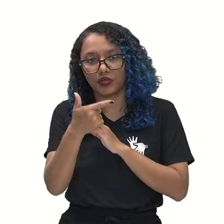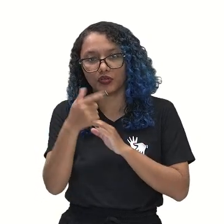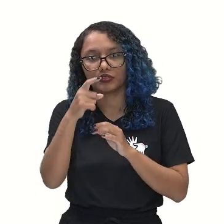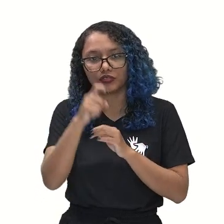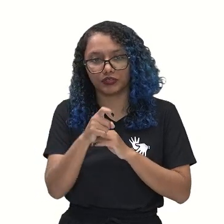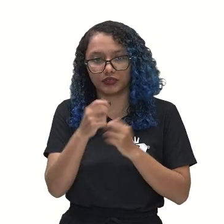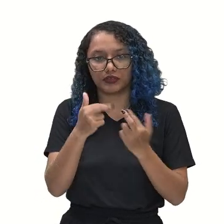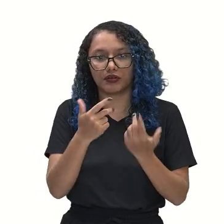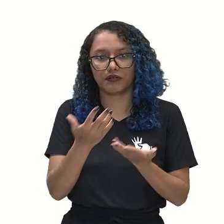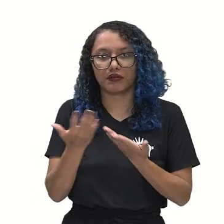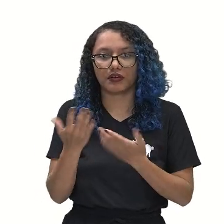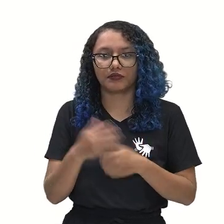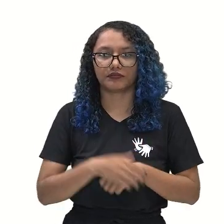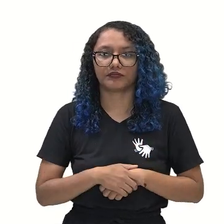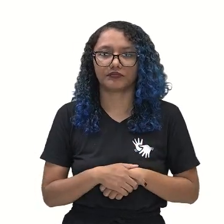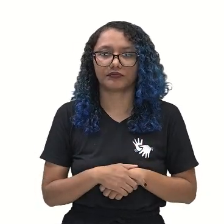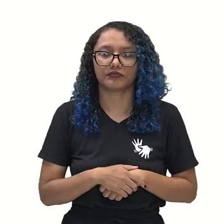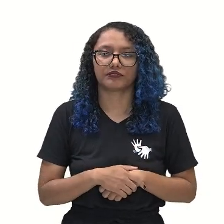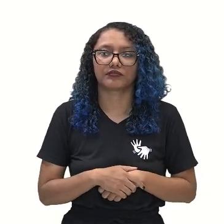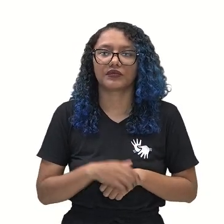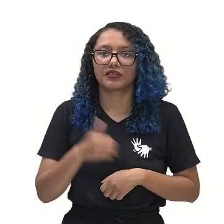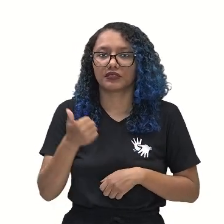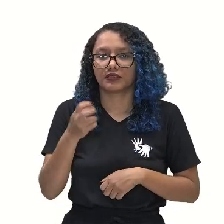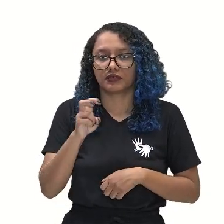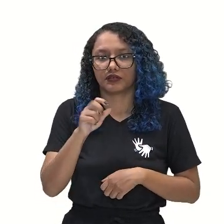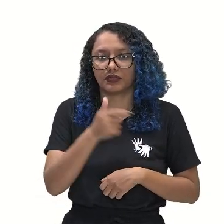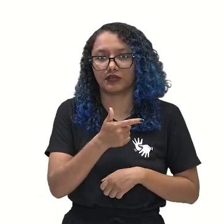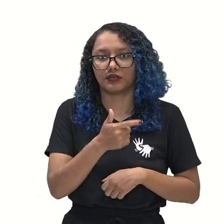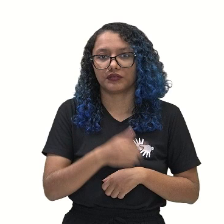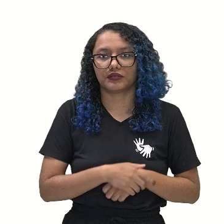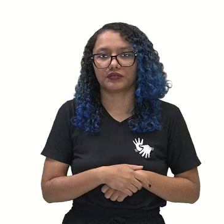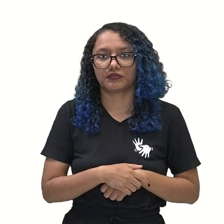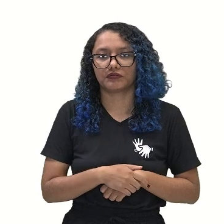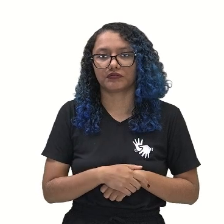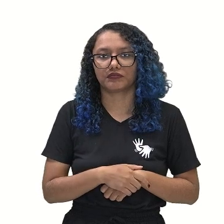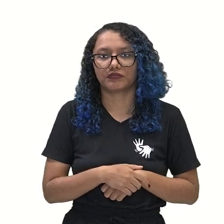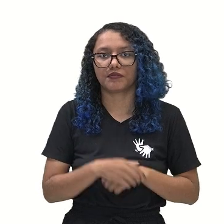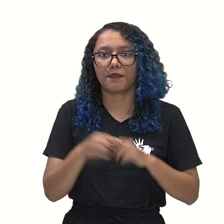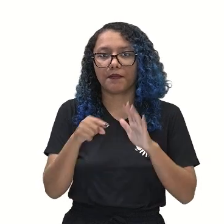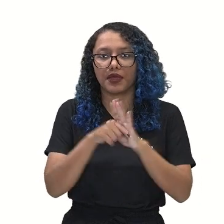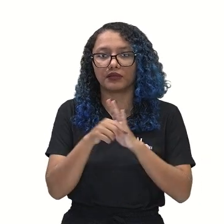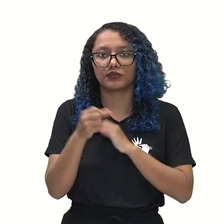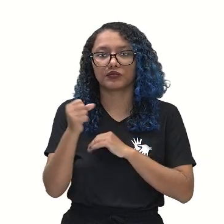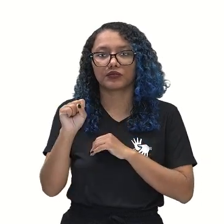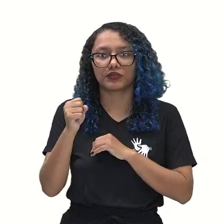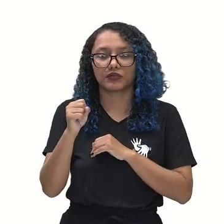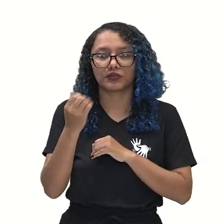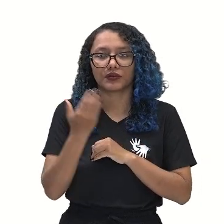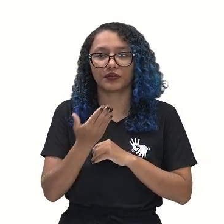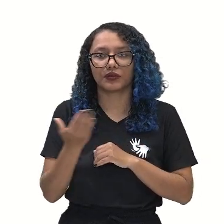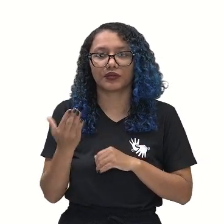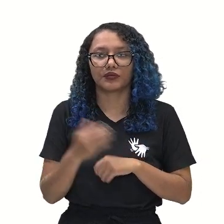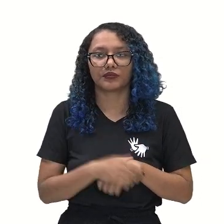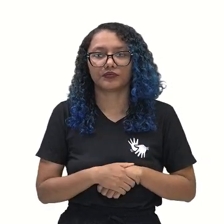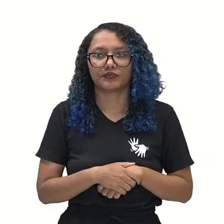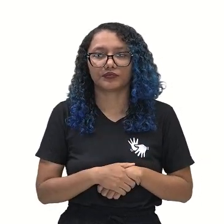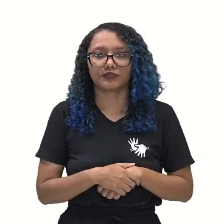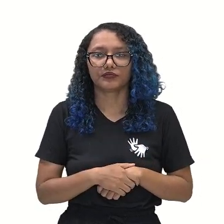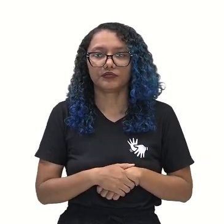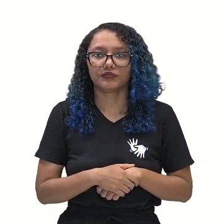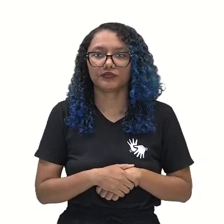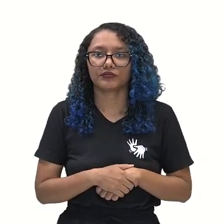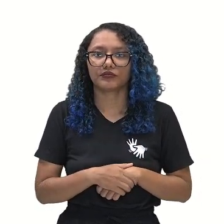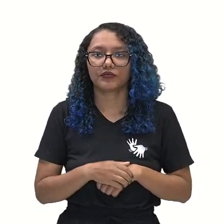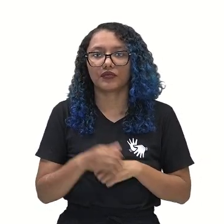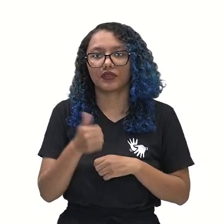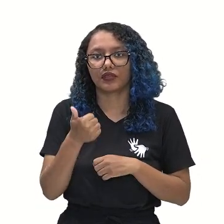essa continha aqui, ó, 152 menos 88. Então, 8 para 12, 4, vai ficar lendo de